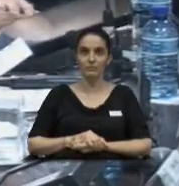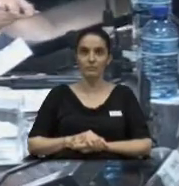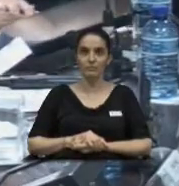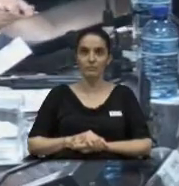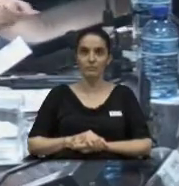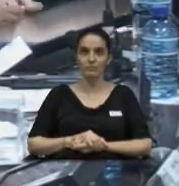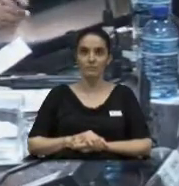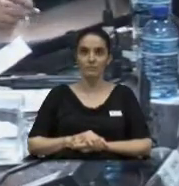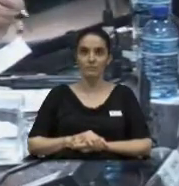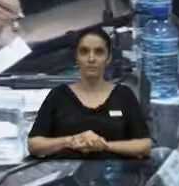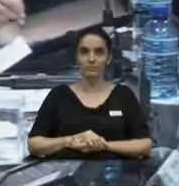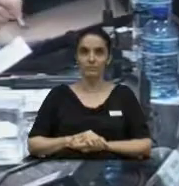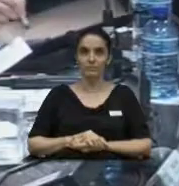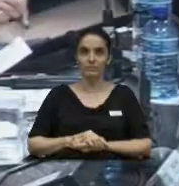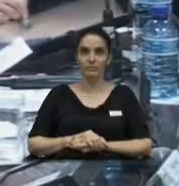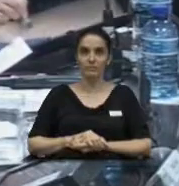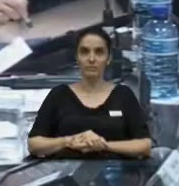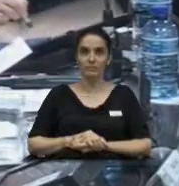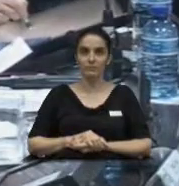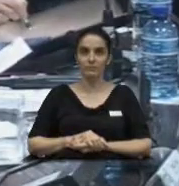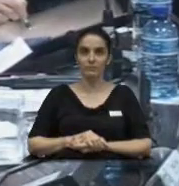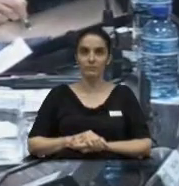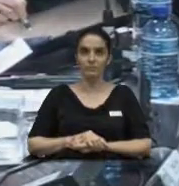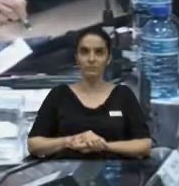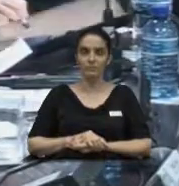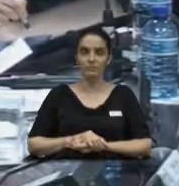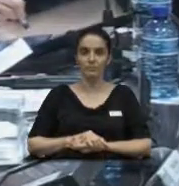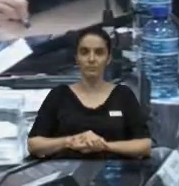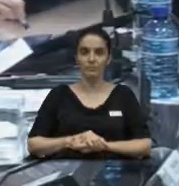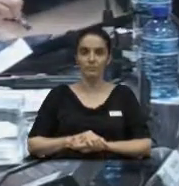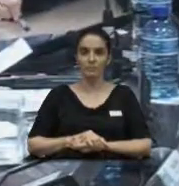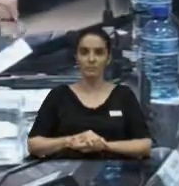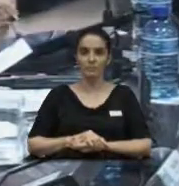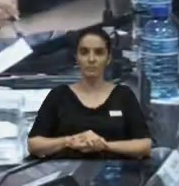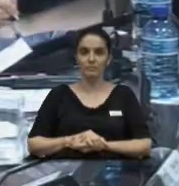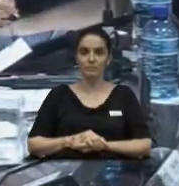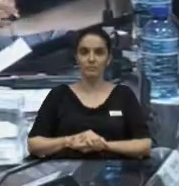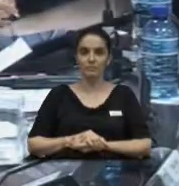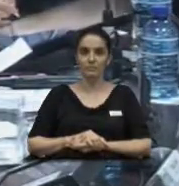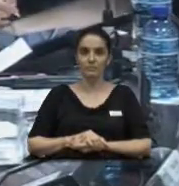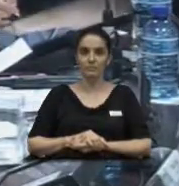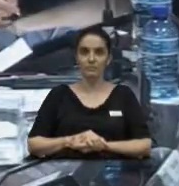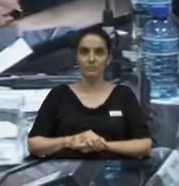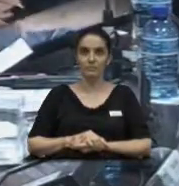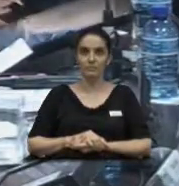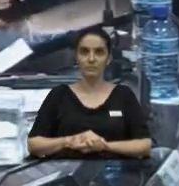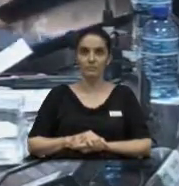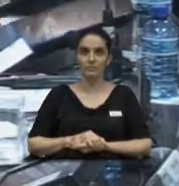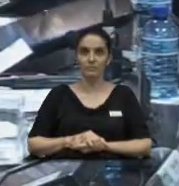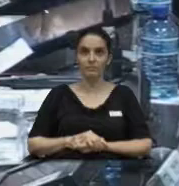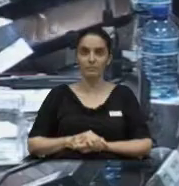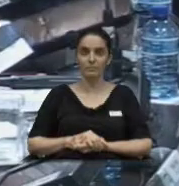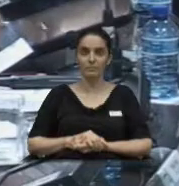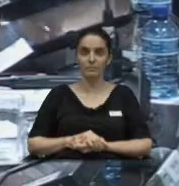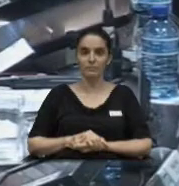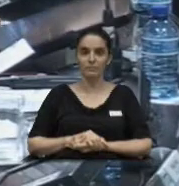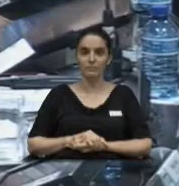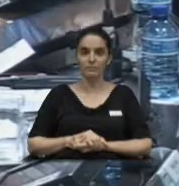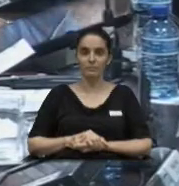está assinando, sem saber, né? Mas eu estou assinando junto, tá bom? Bom, beleza. Estou assinando junto. Madame Constância